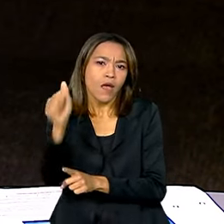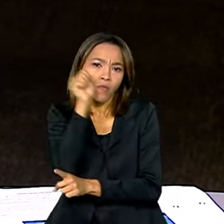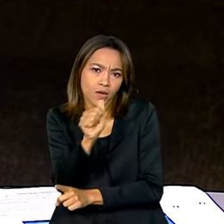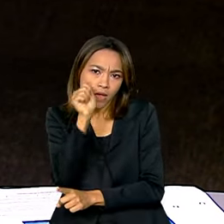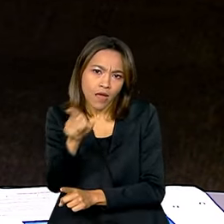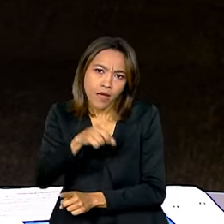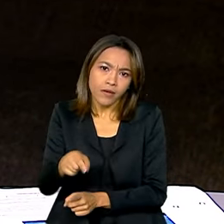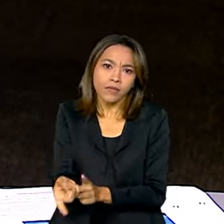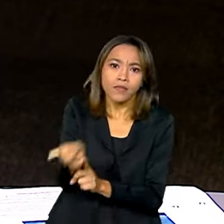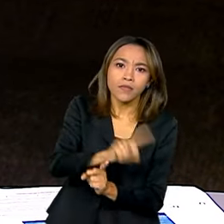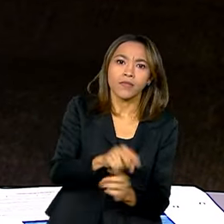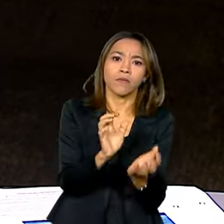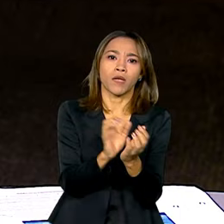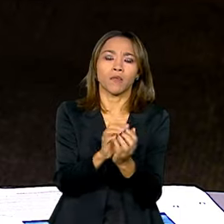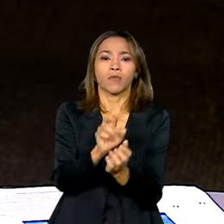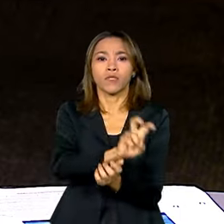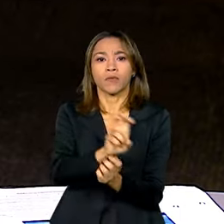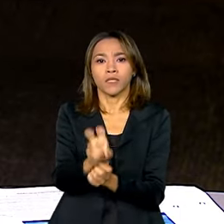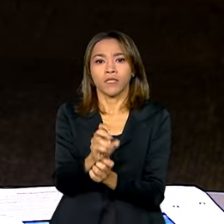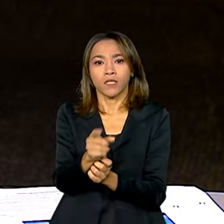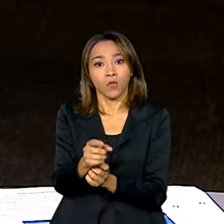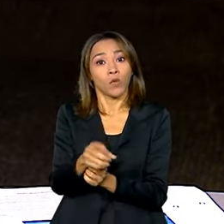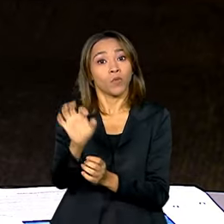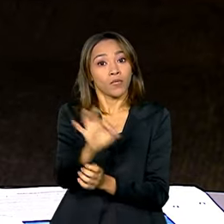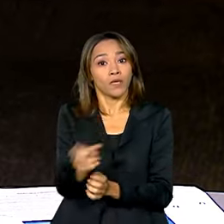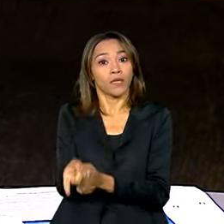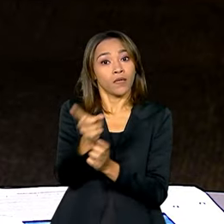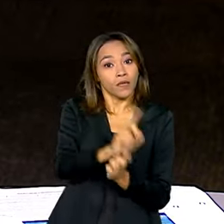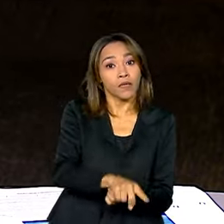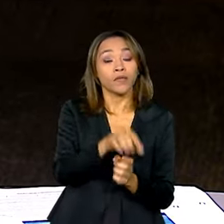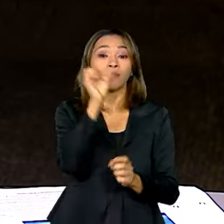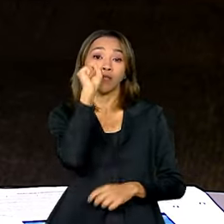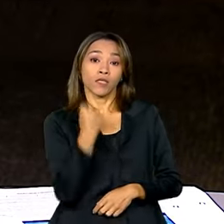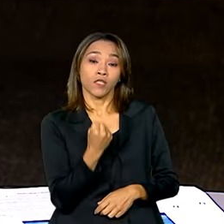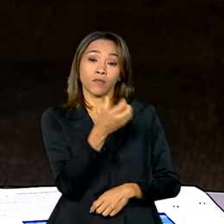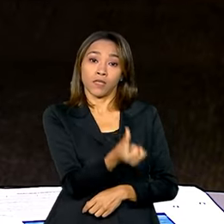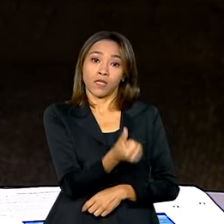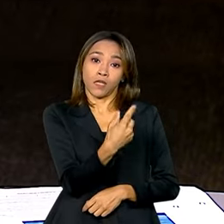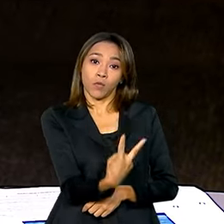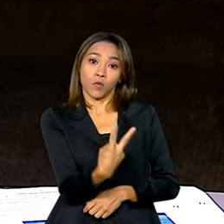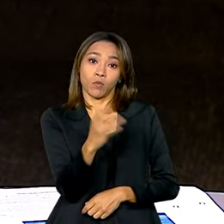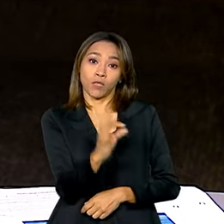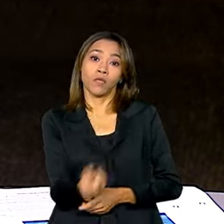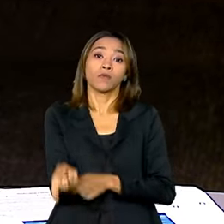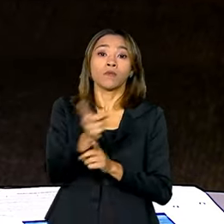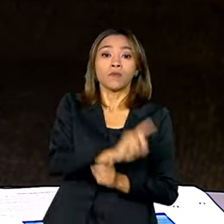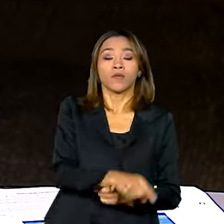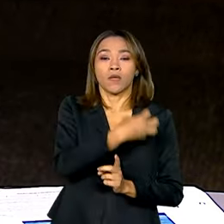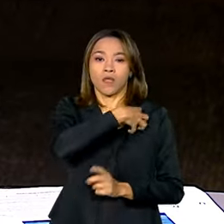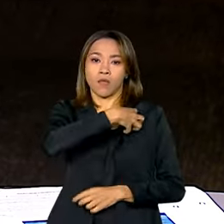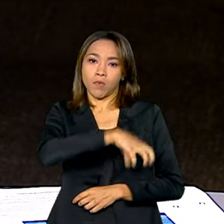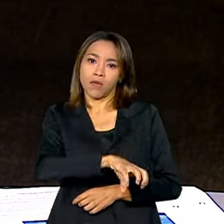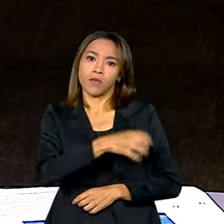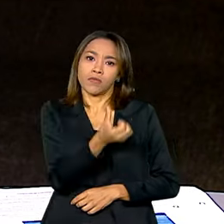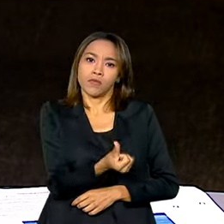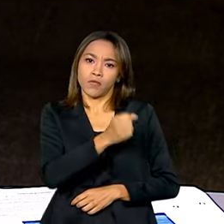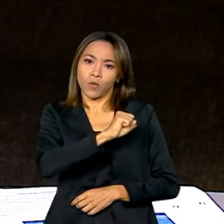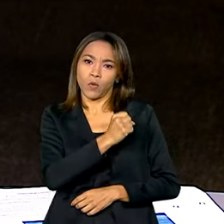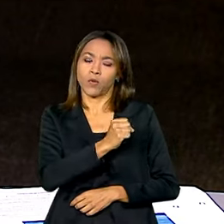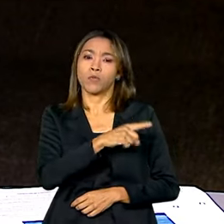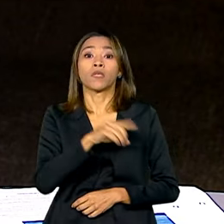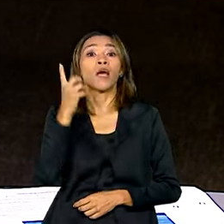Em Pernambuco, 55%. Em Sergipe, 62%. Na Bahia, 68%. Em